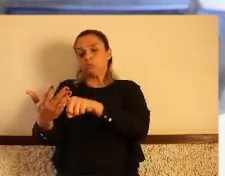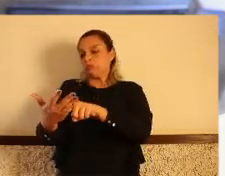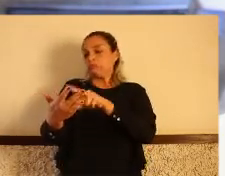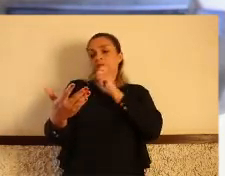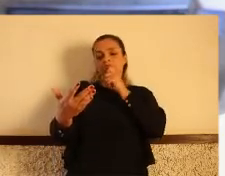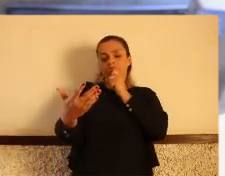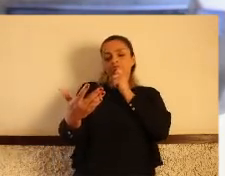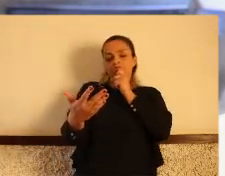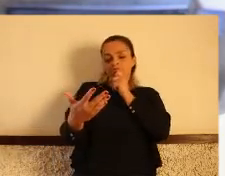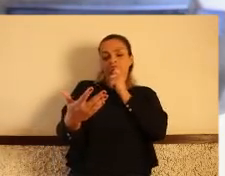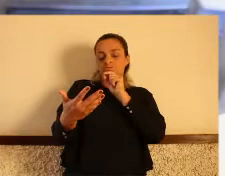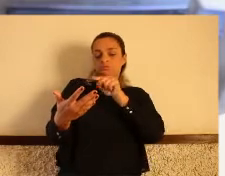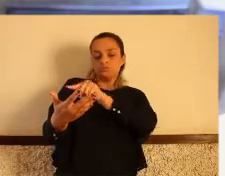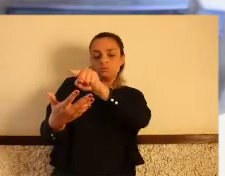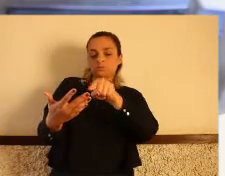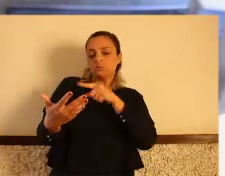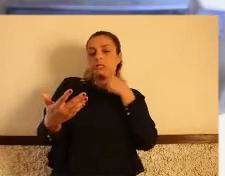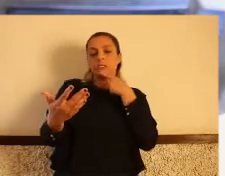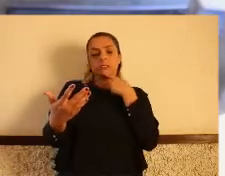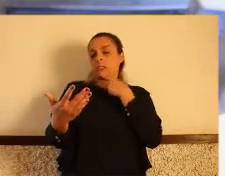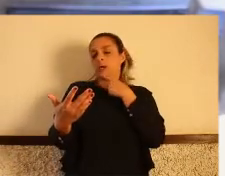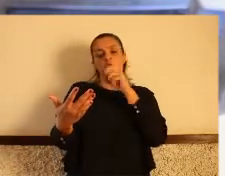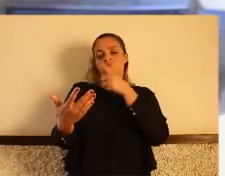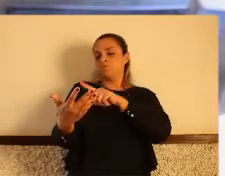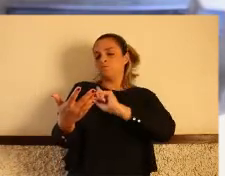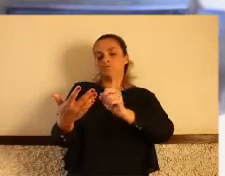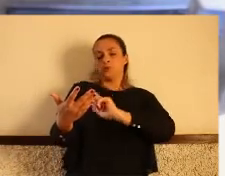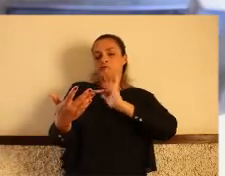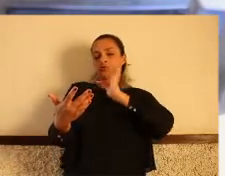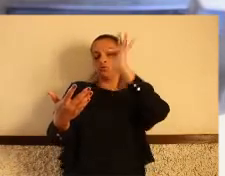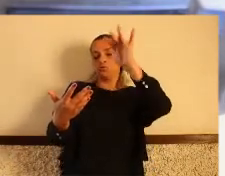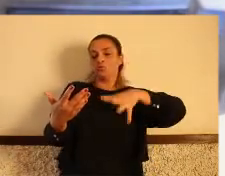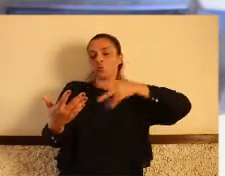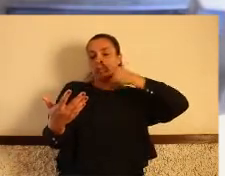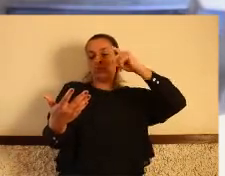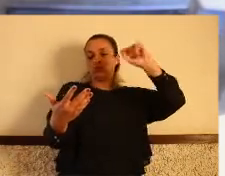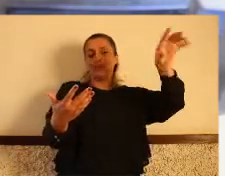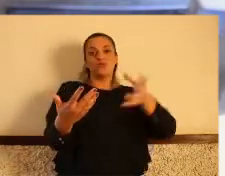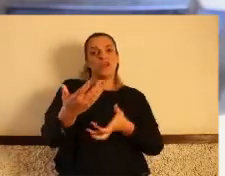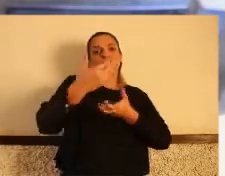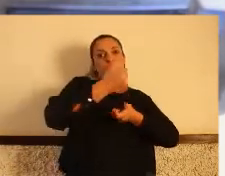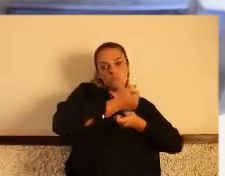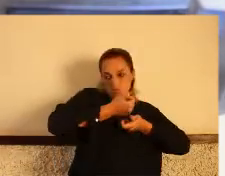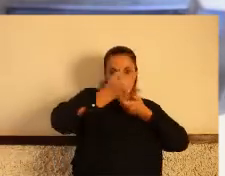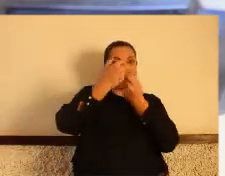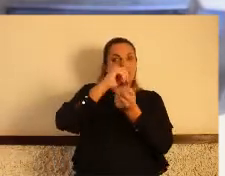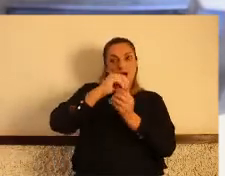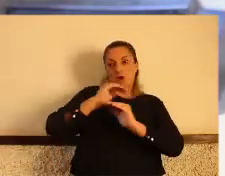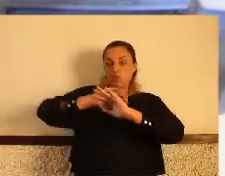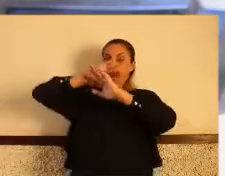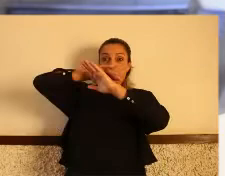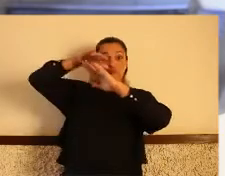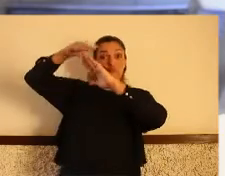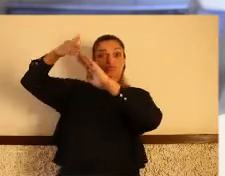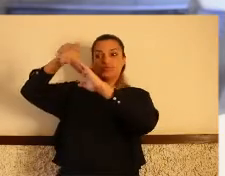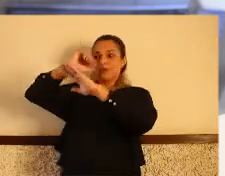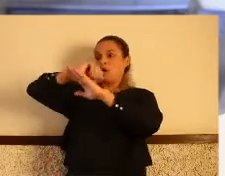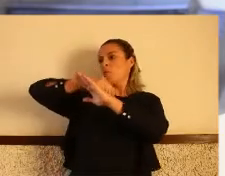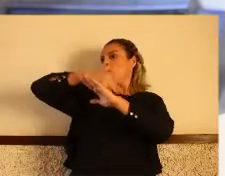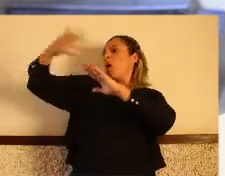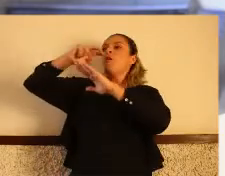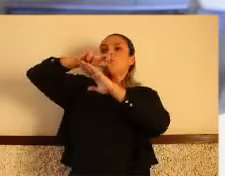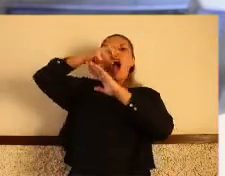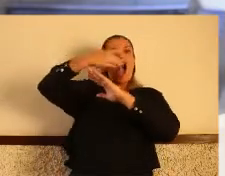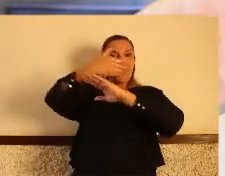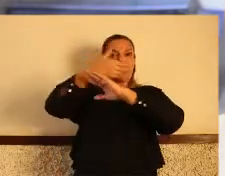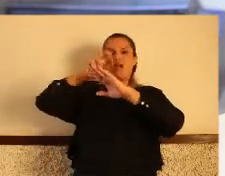uma terceira característica: essa criança ela era atirada do alto de um monte